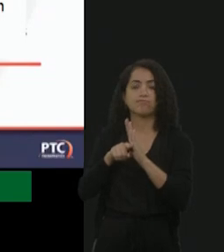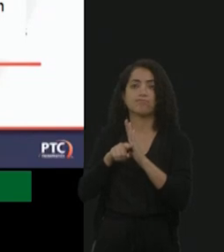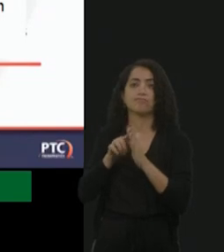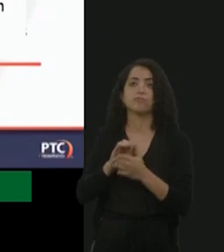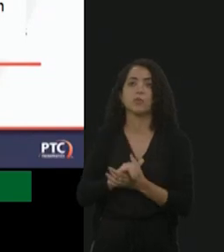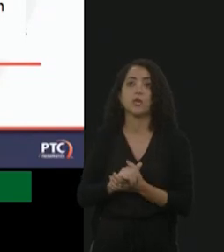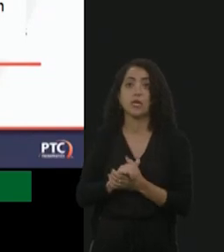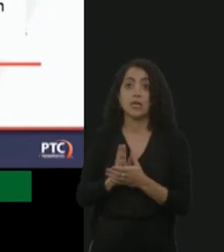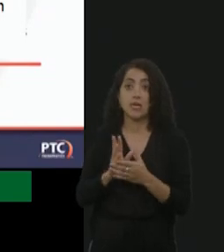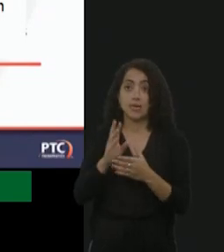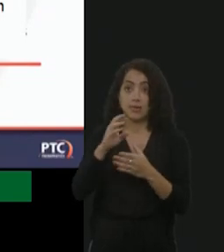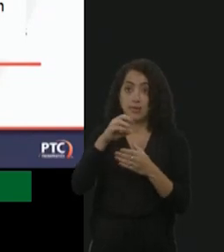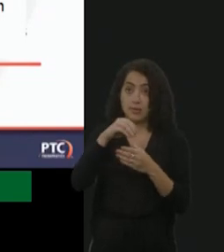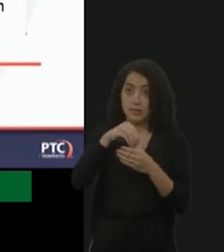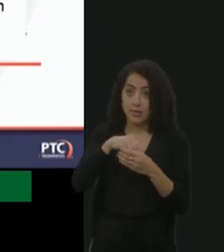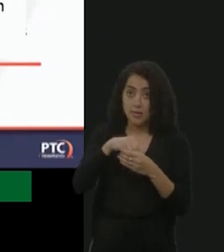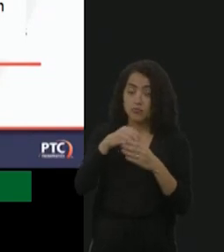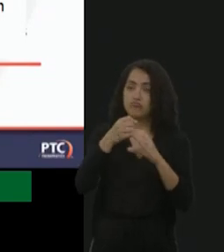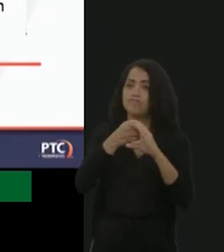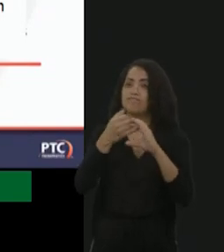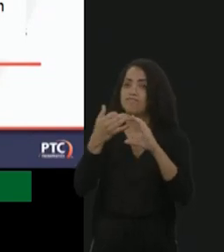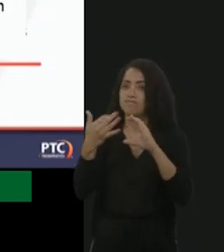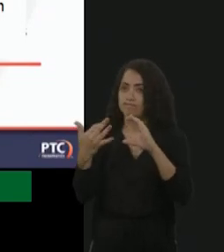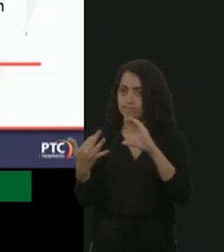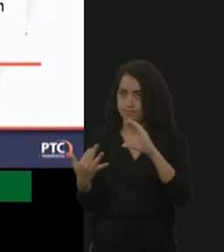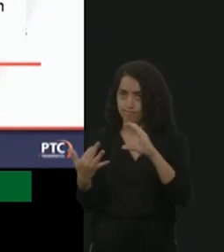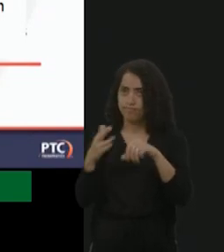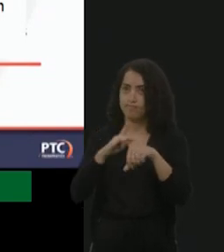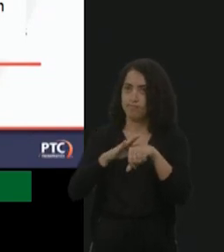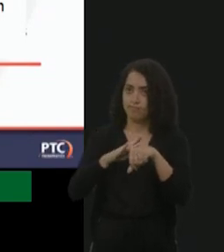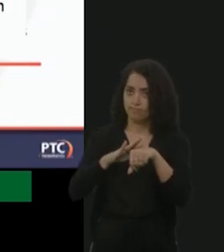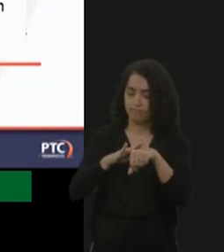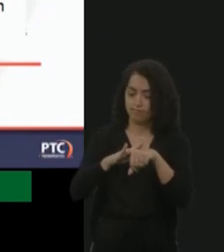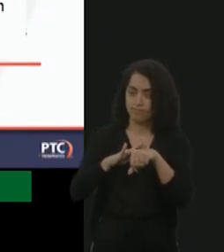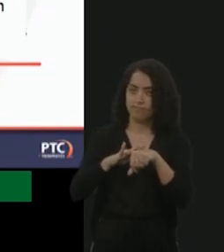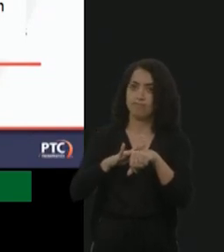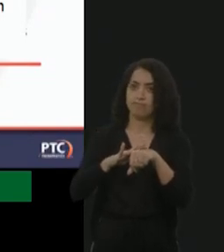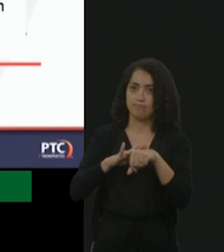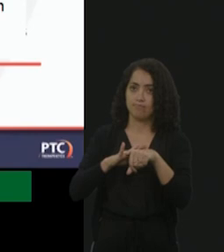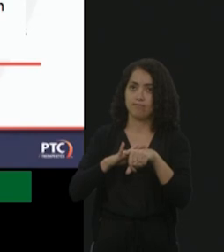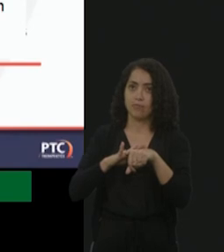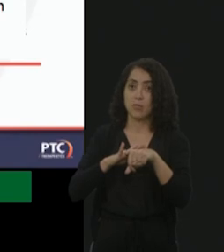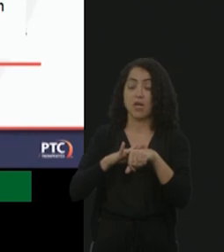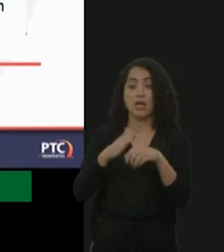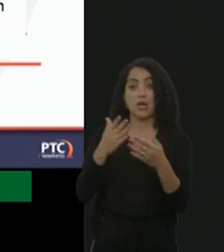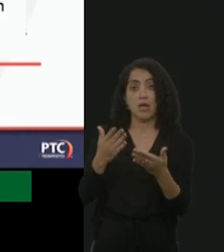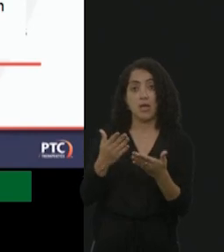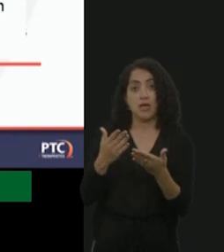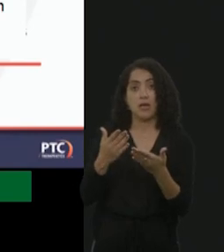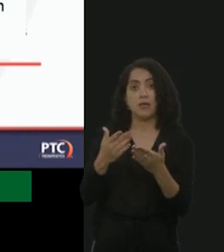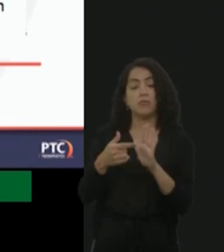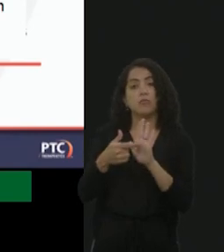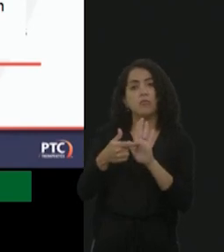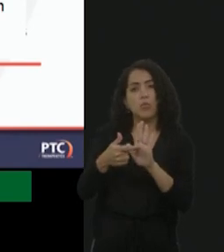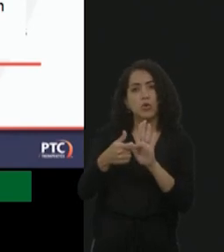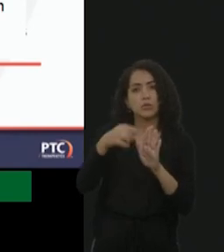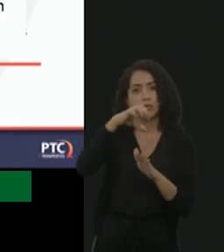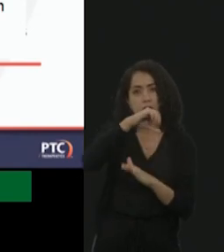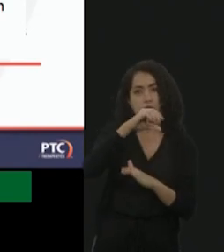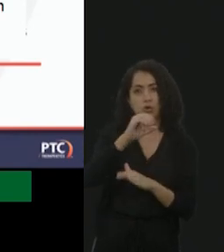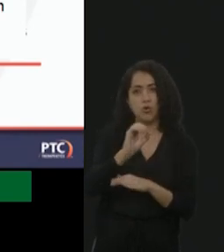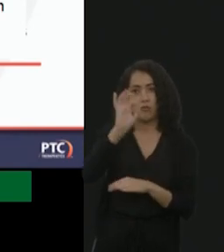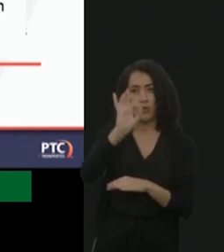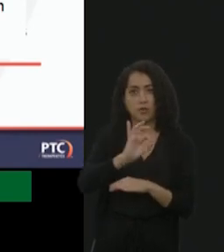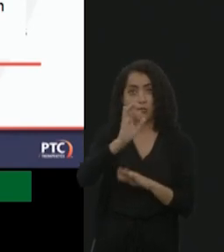Dentro da deficiência de ADC, tem algumas características da doença na qual os pacientes apresentam 90%, acima